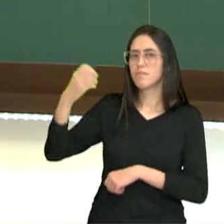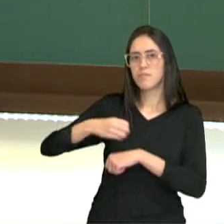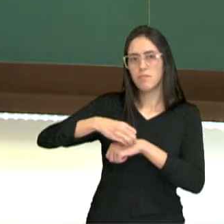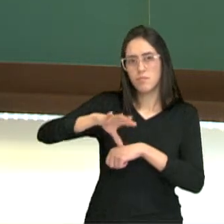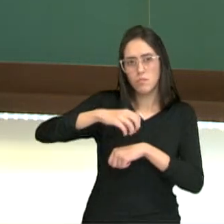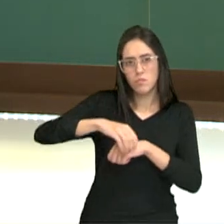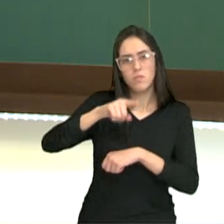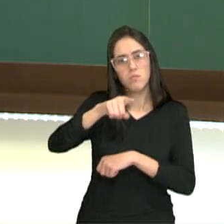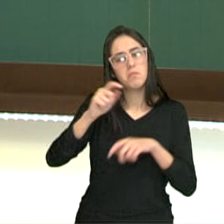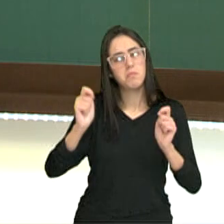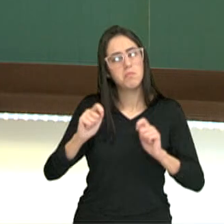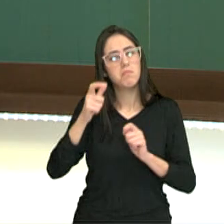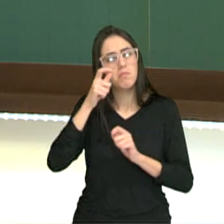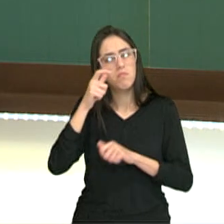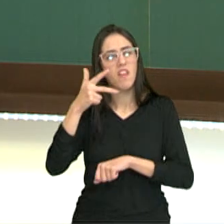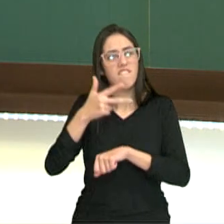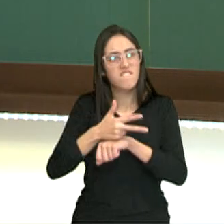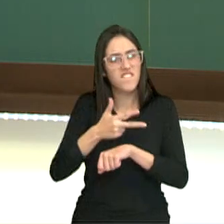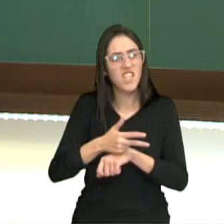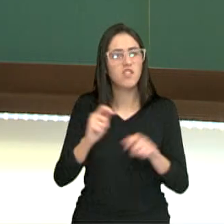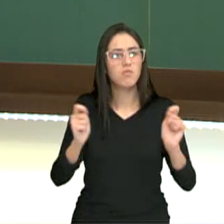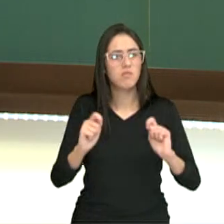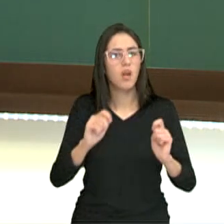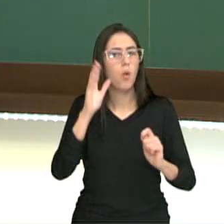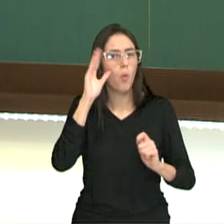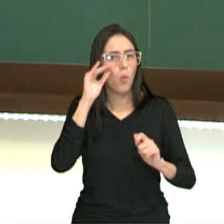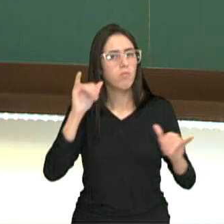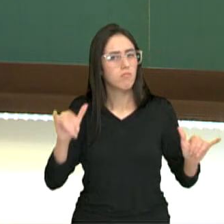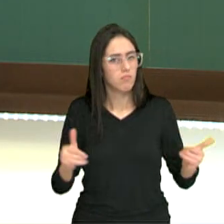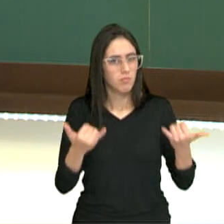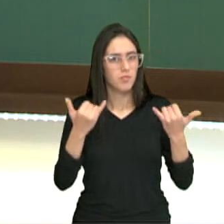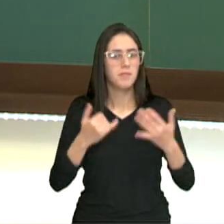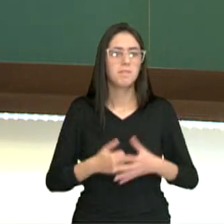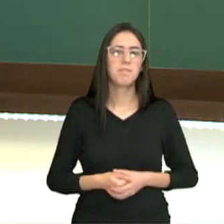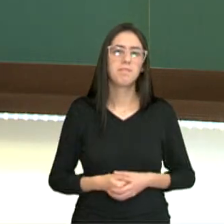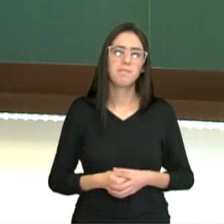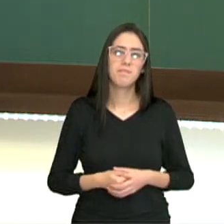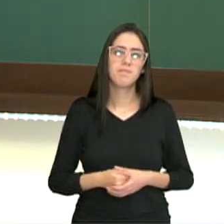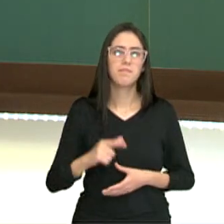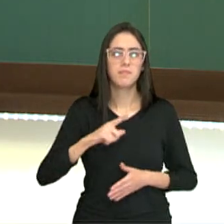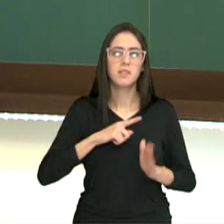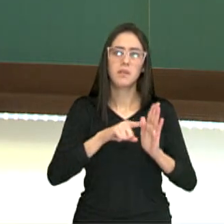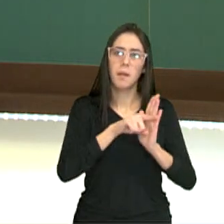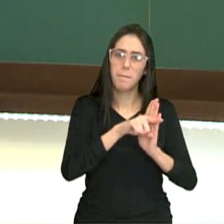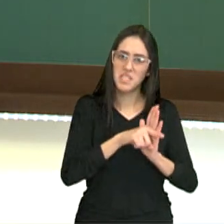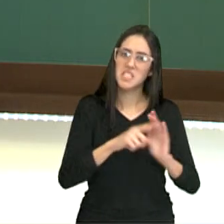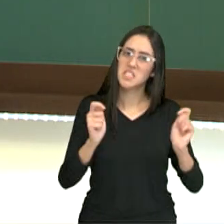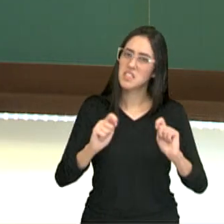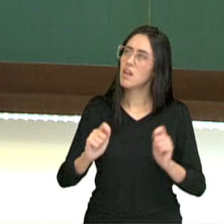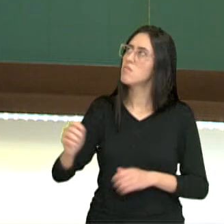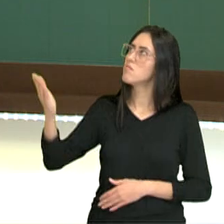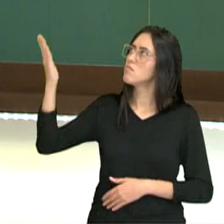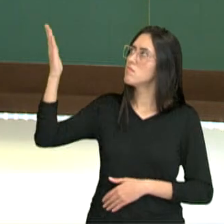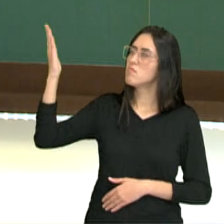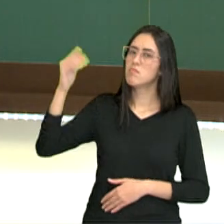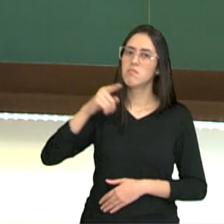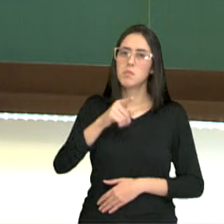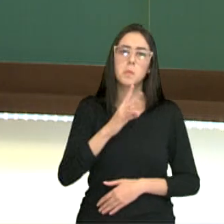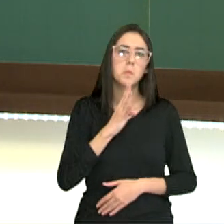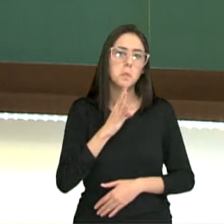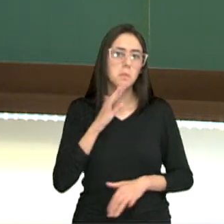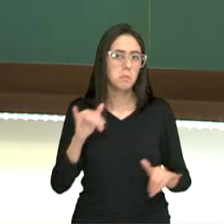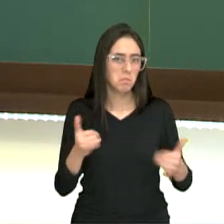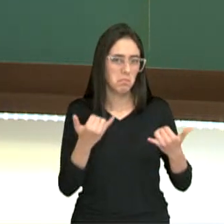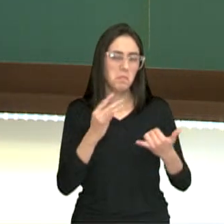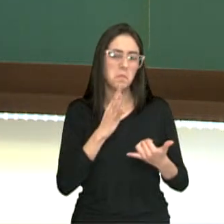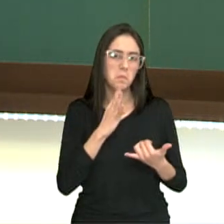de vídeos onde vocês podem pesquisar um pouquinho mais sobre essa modalidade. As referências que nós utilizamos para se vocês tiverem